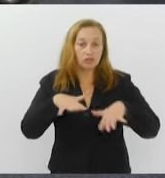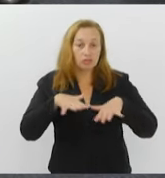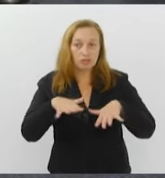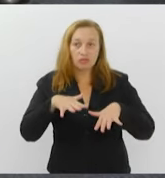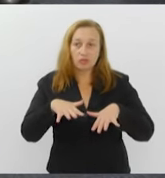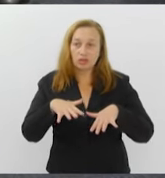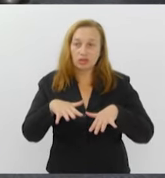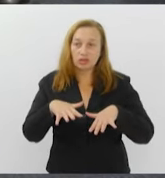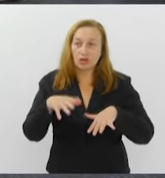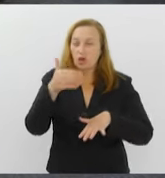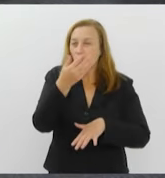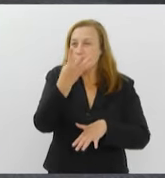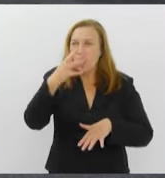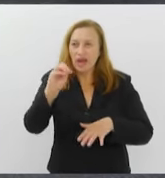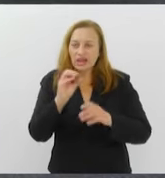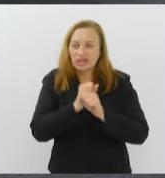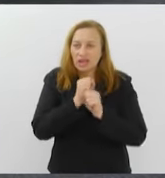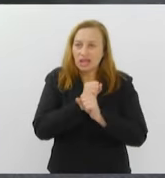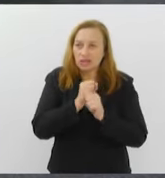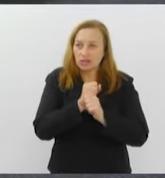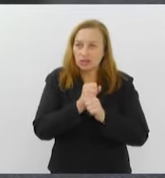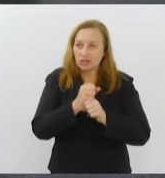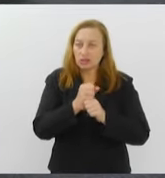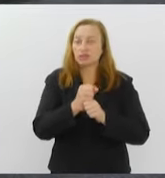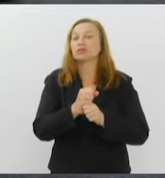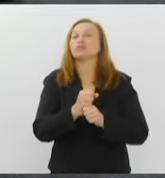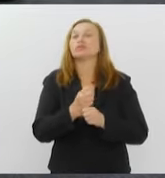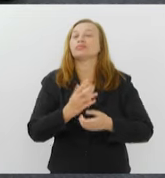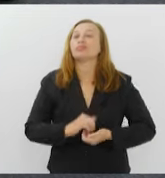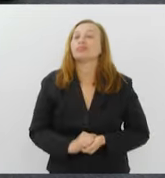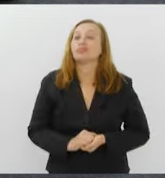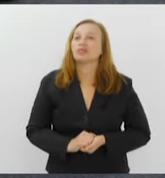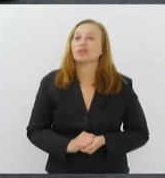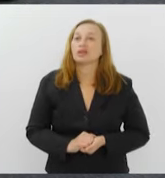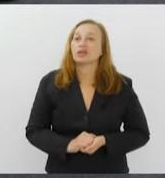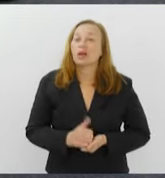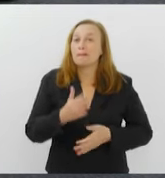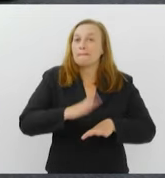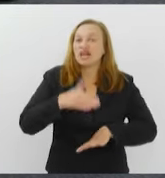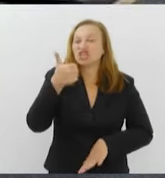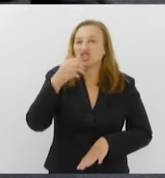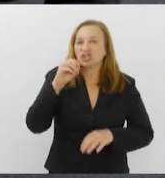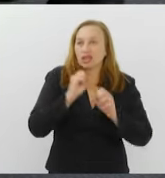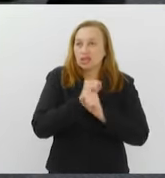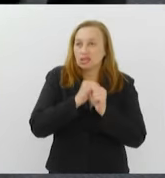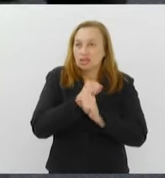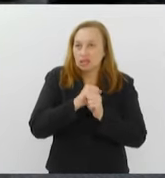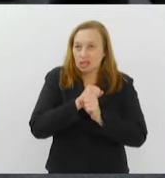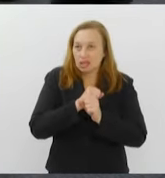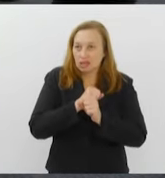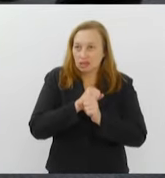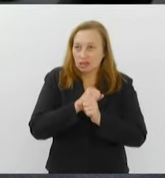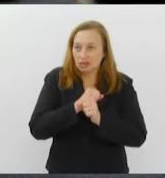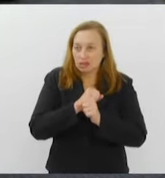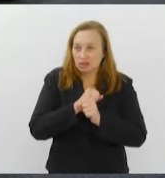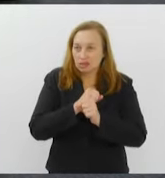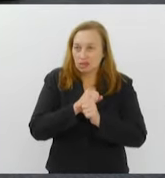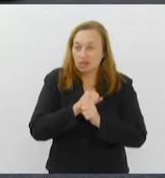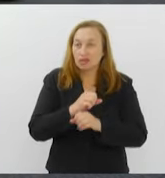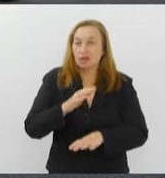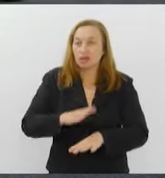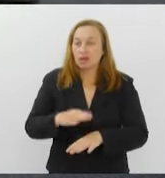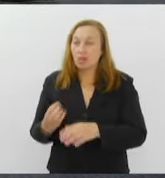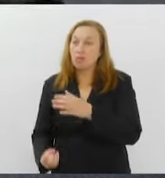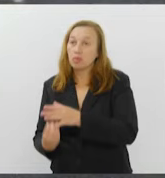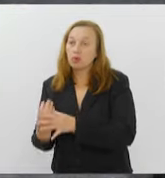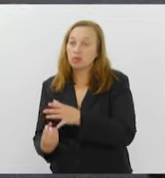faz 40 anos esse ano. O movimento que lidera há mais de 10 anos o ranking de maior produtor de